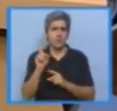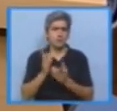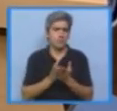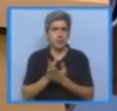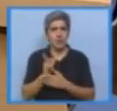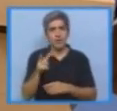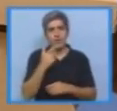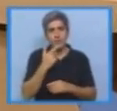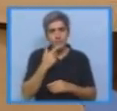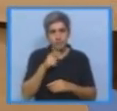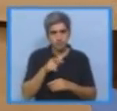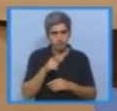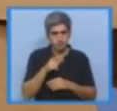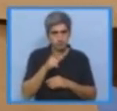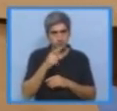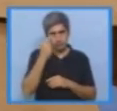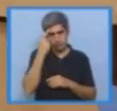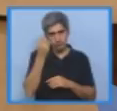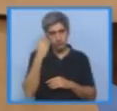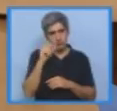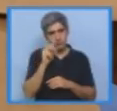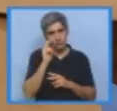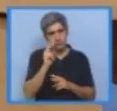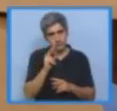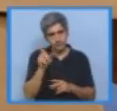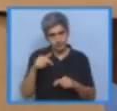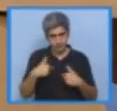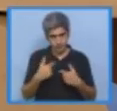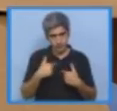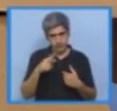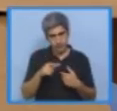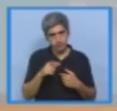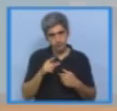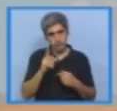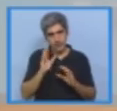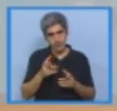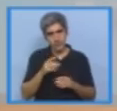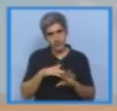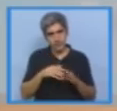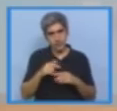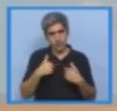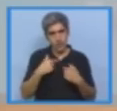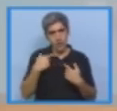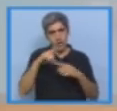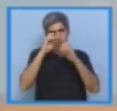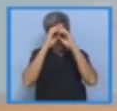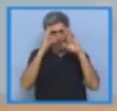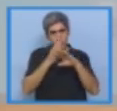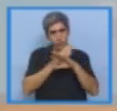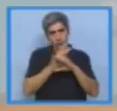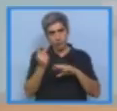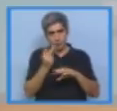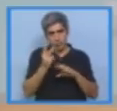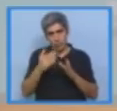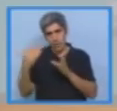uma igreja que vai em busca mas compreender também, fazerem elas próprias este exercício, que também é preciso, não é? Há preconceitos de parte a parte,